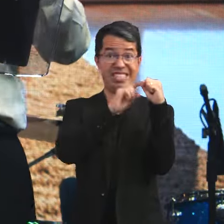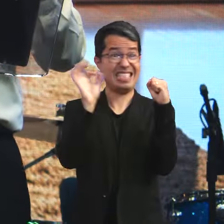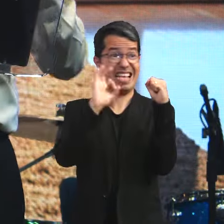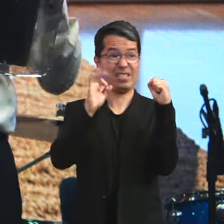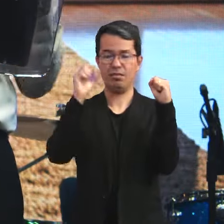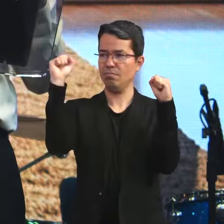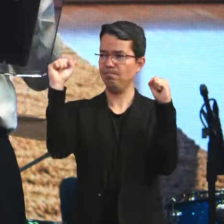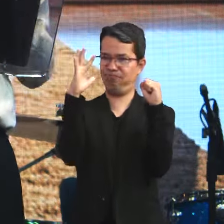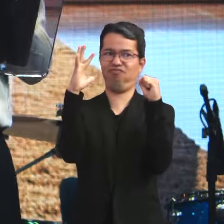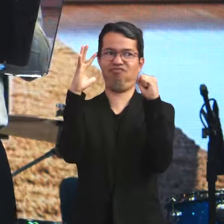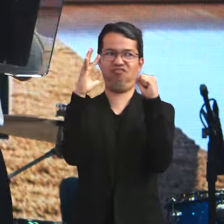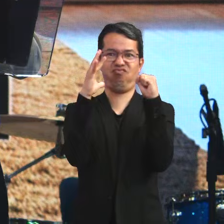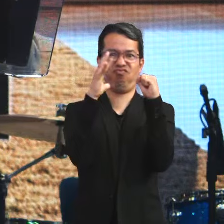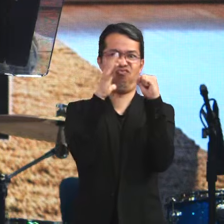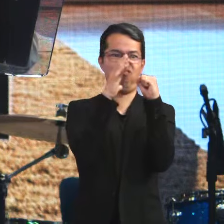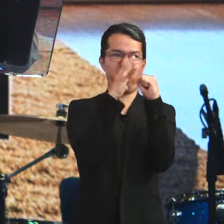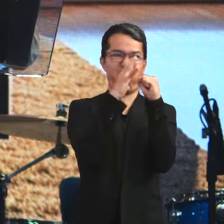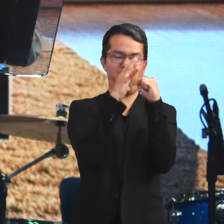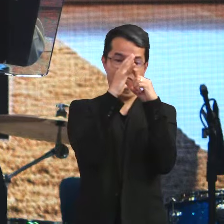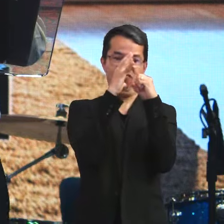rela solo